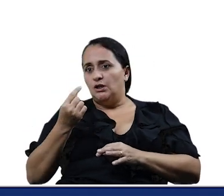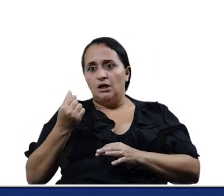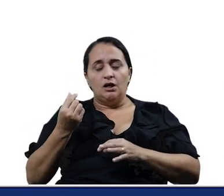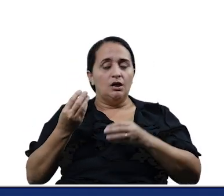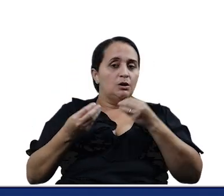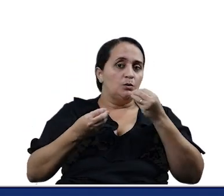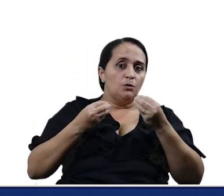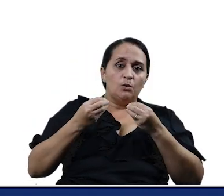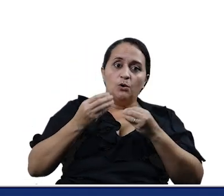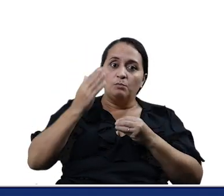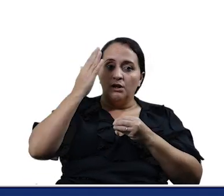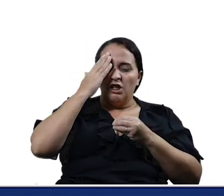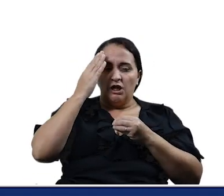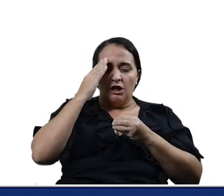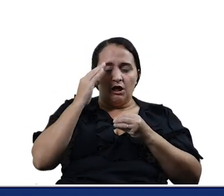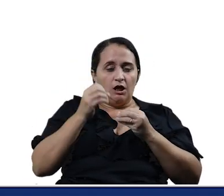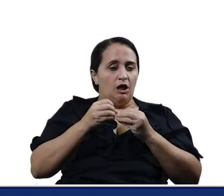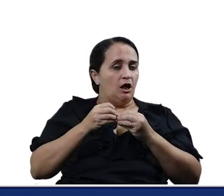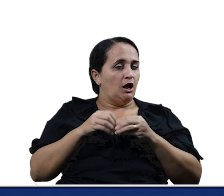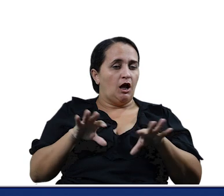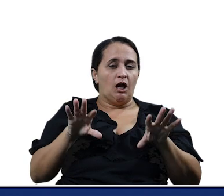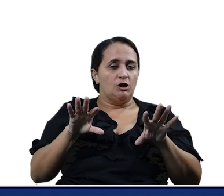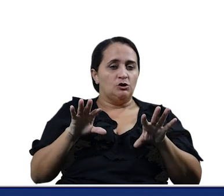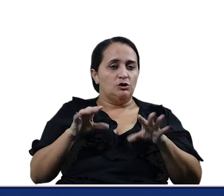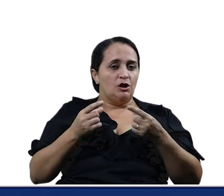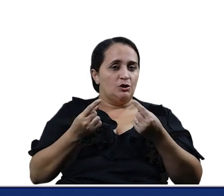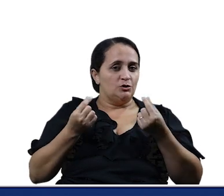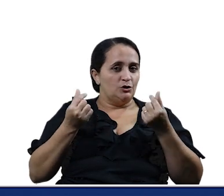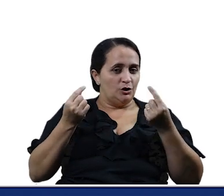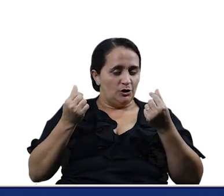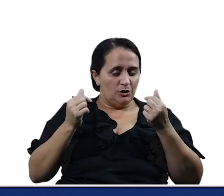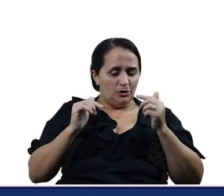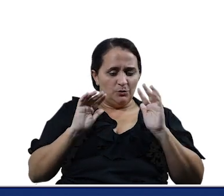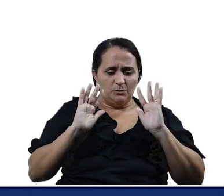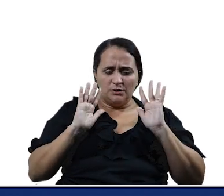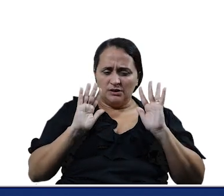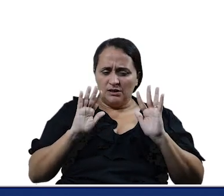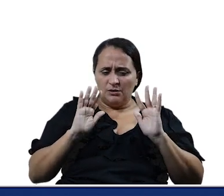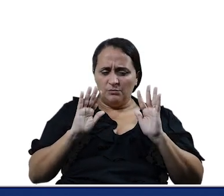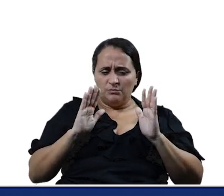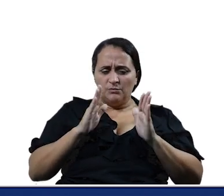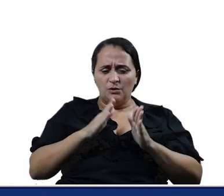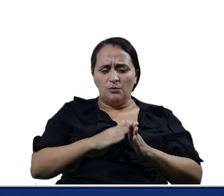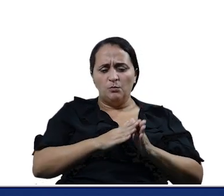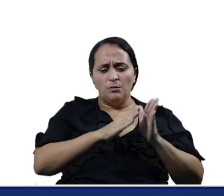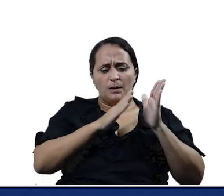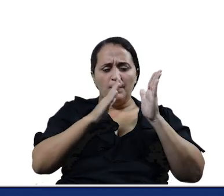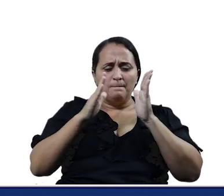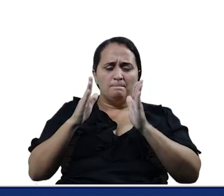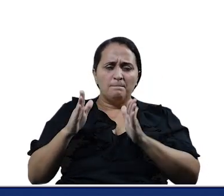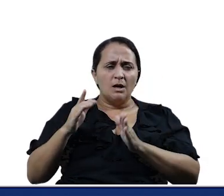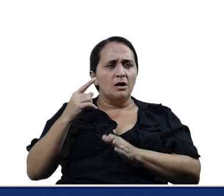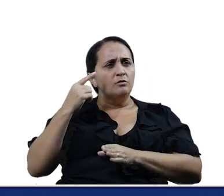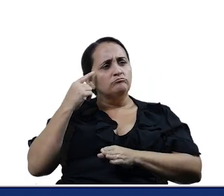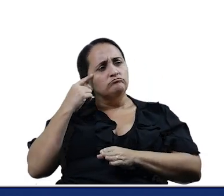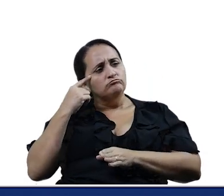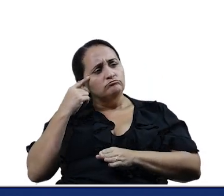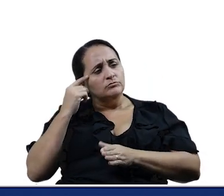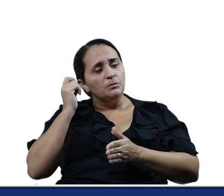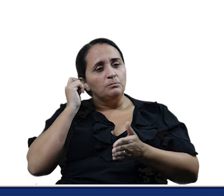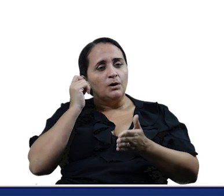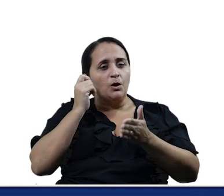né? Então, ele resolveu usar parte do dinheiro para comprar